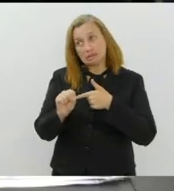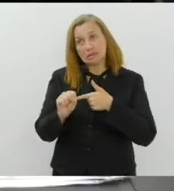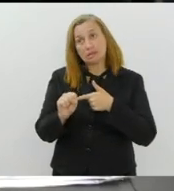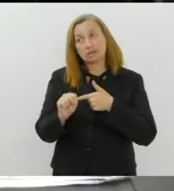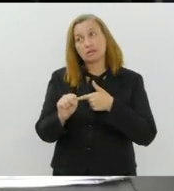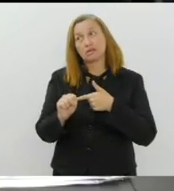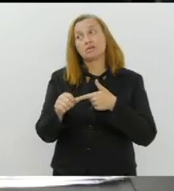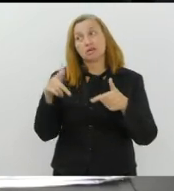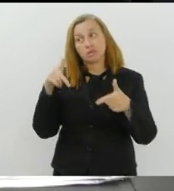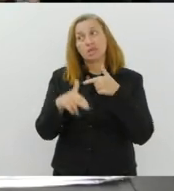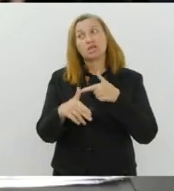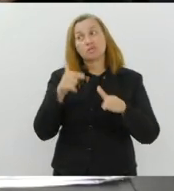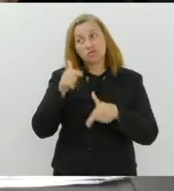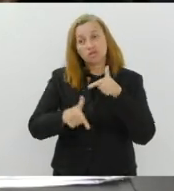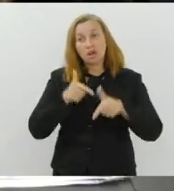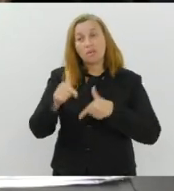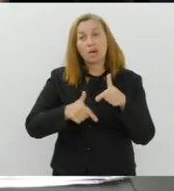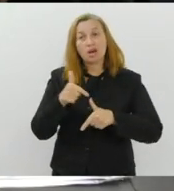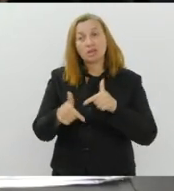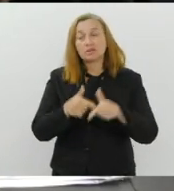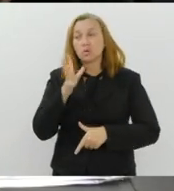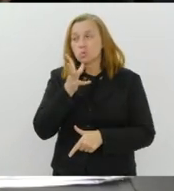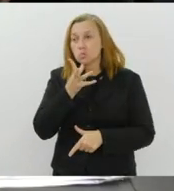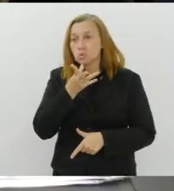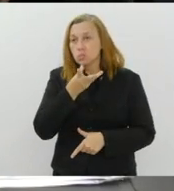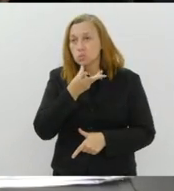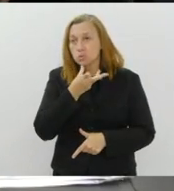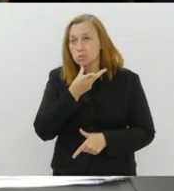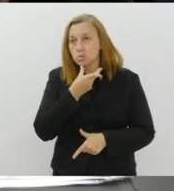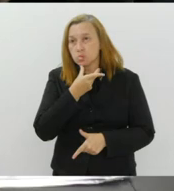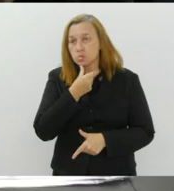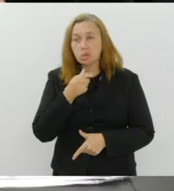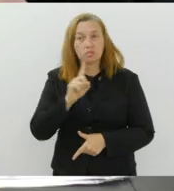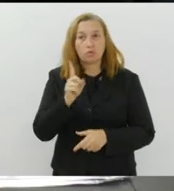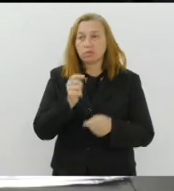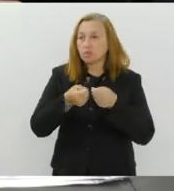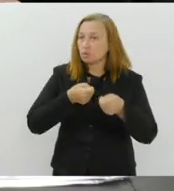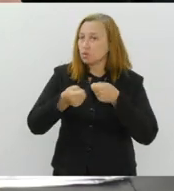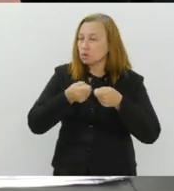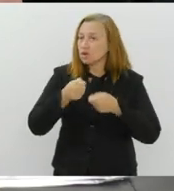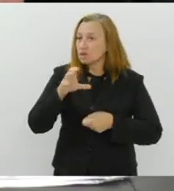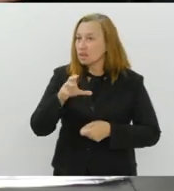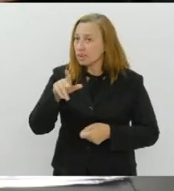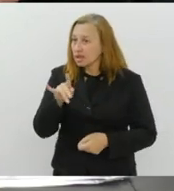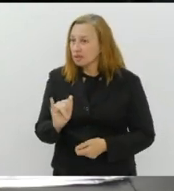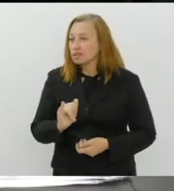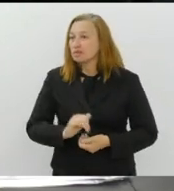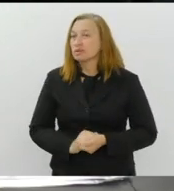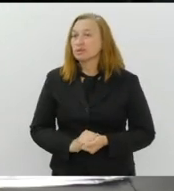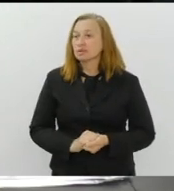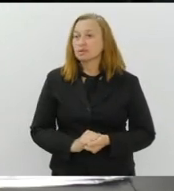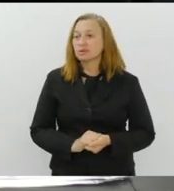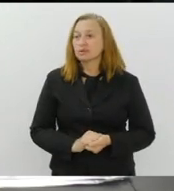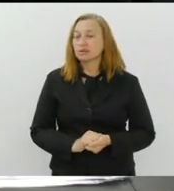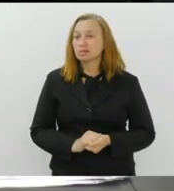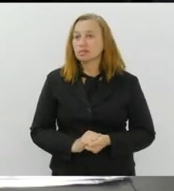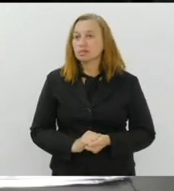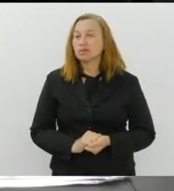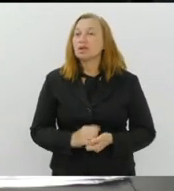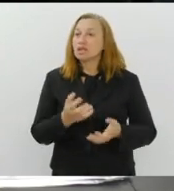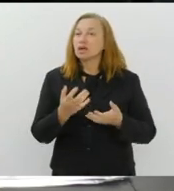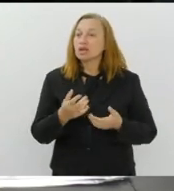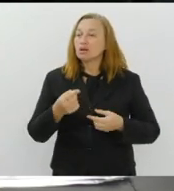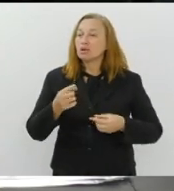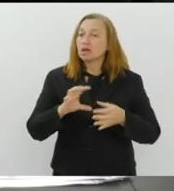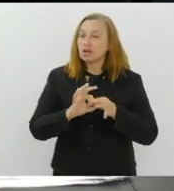nos trabalhos por uma demora que não está sob controle desta CPI. Então, o que nós queremos deliberar e